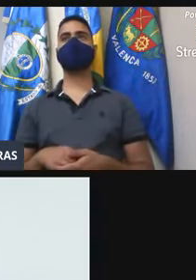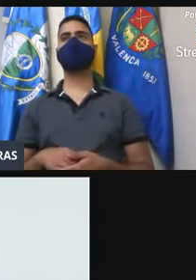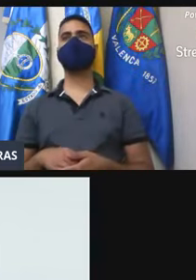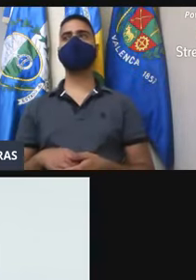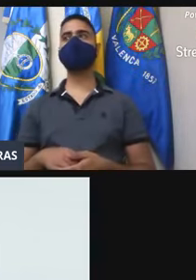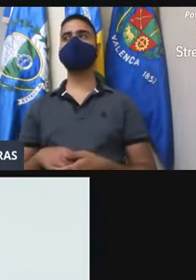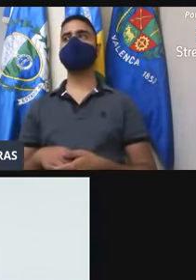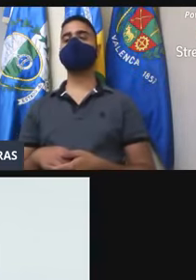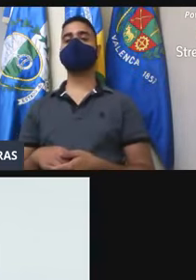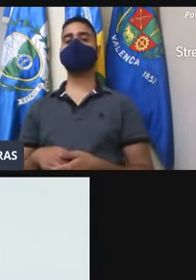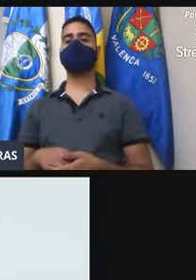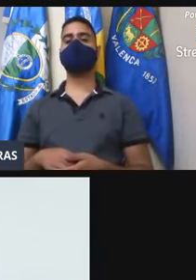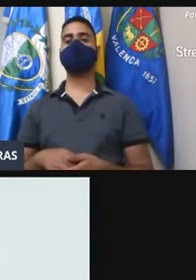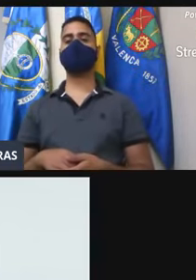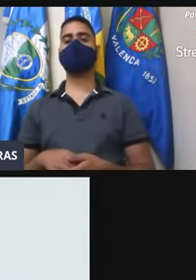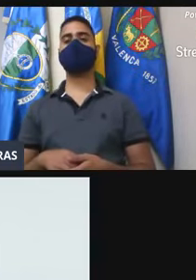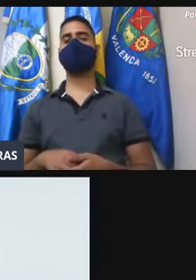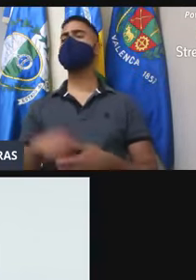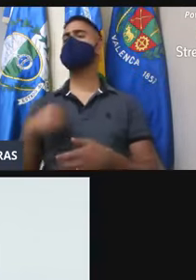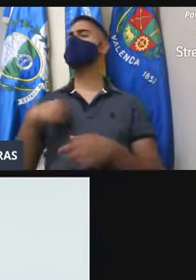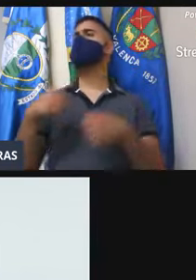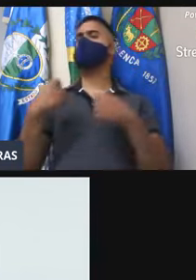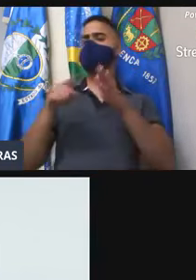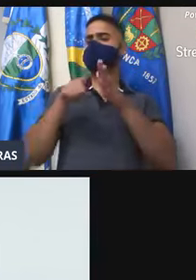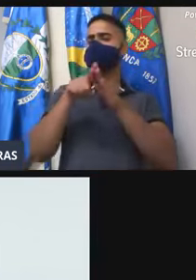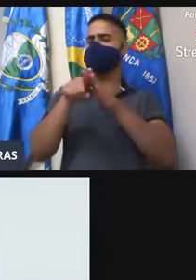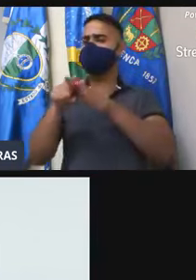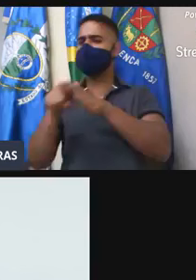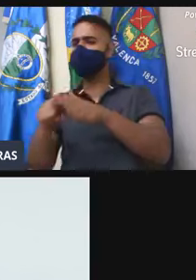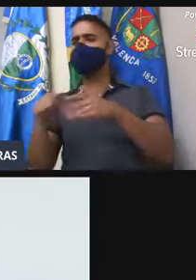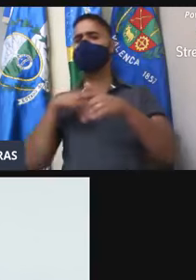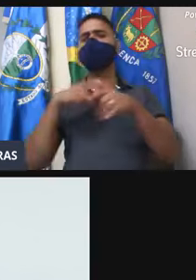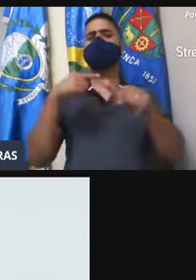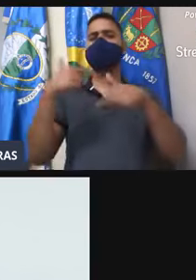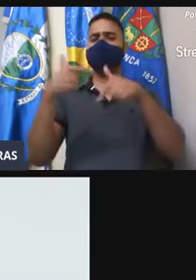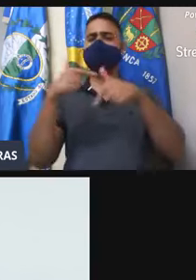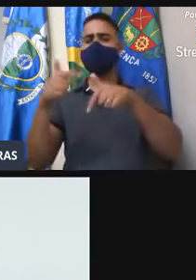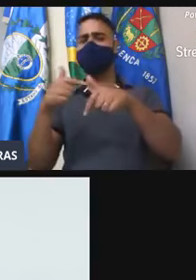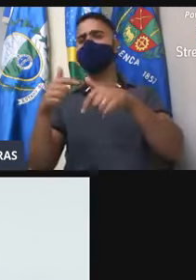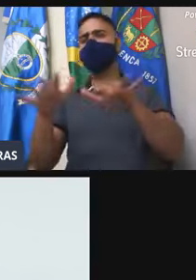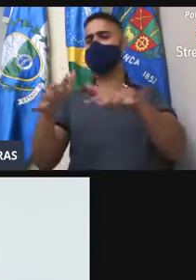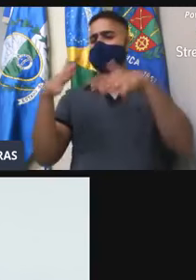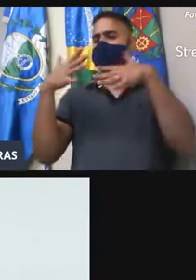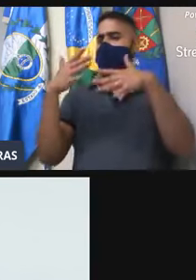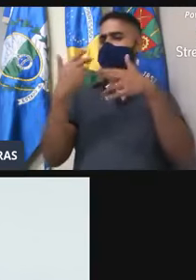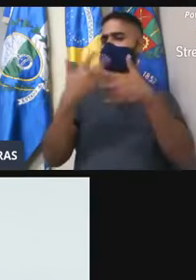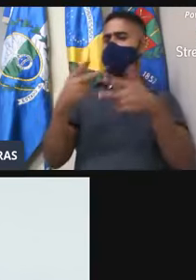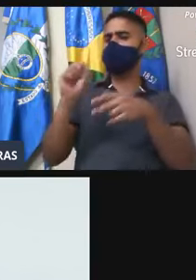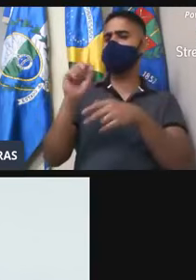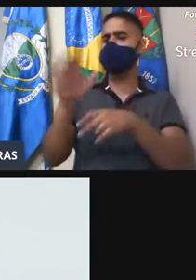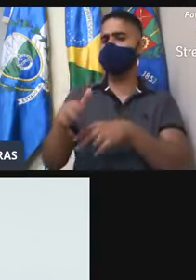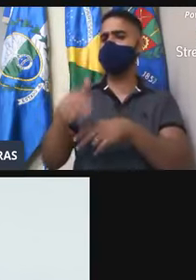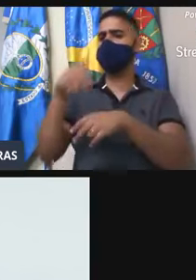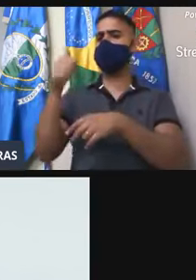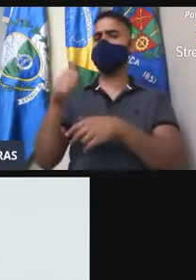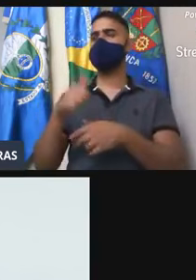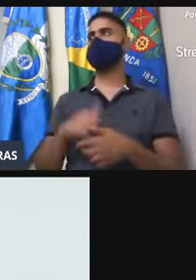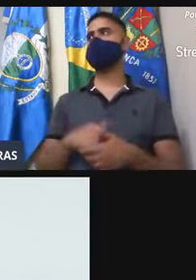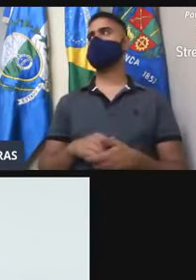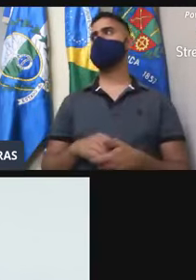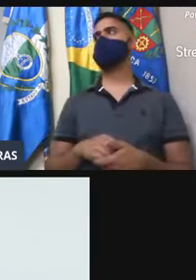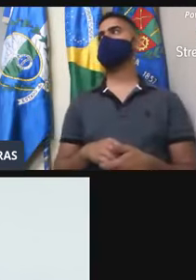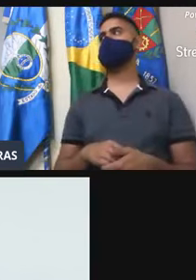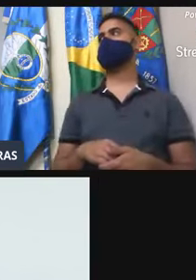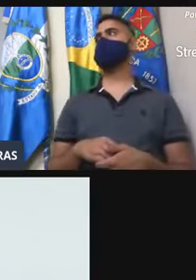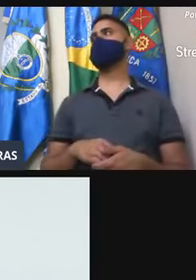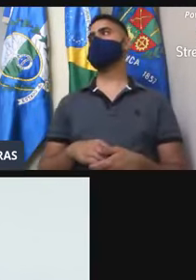nesse aspecto que a gente tem que trabalhar, na fiscalização, na atenção, na observação daquilo que é melhor para o funcionalismo. Outra coisa,